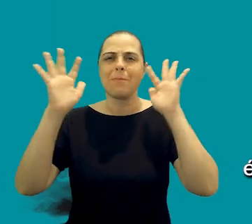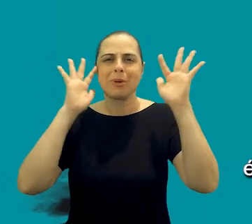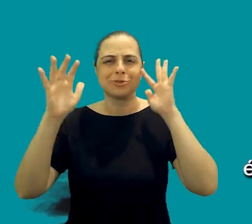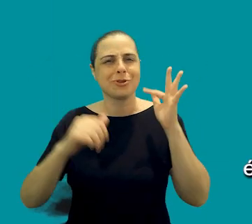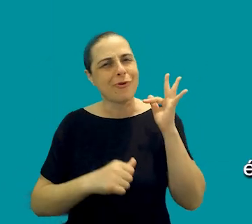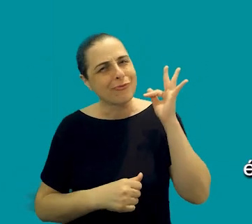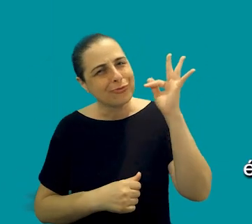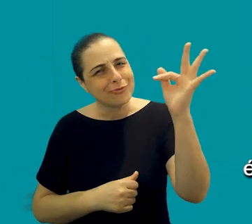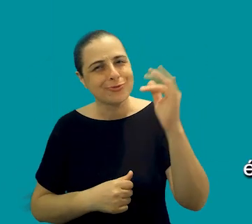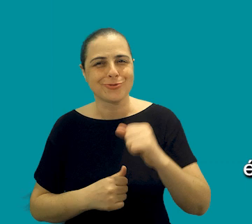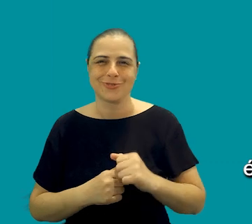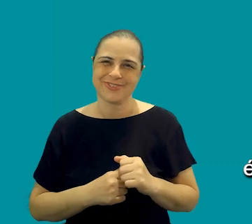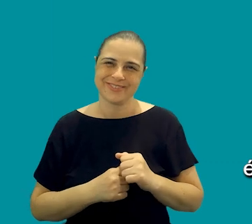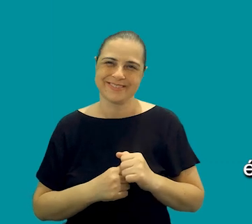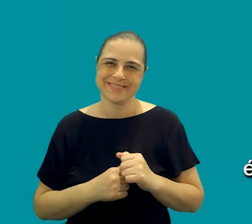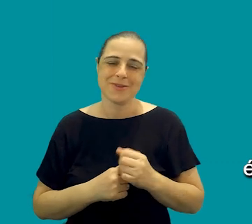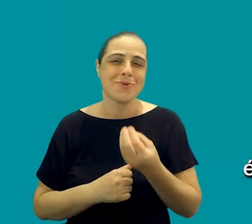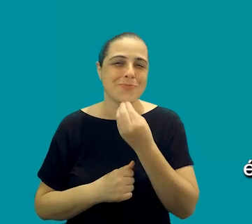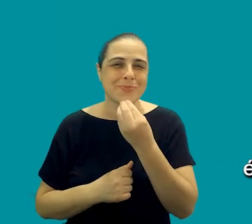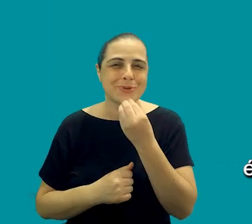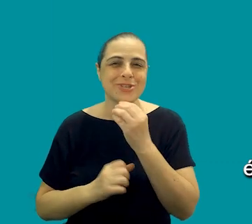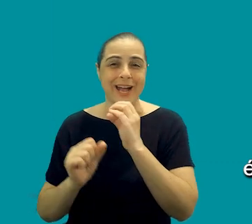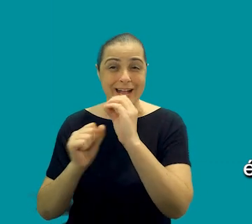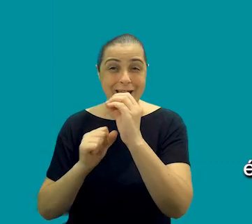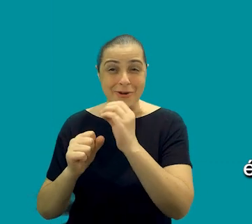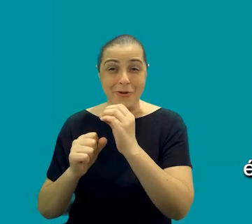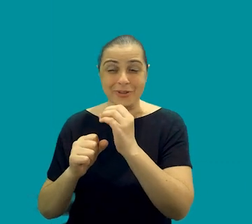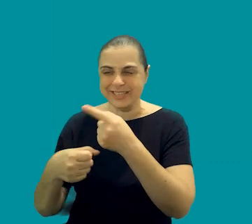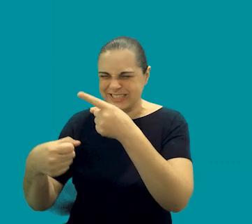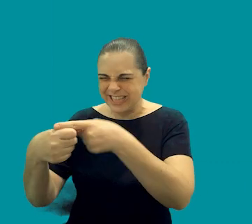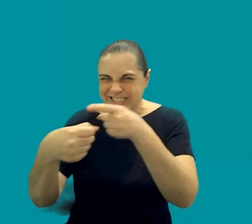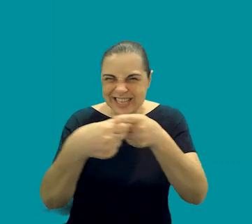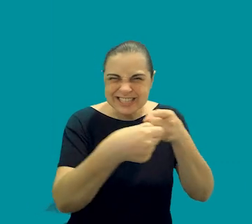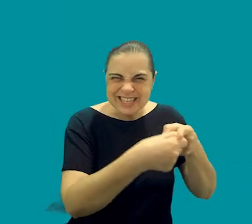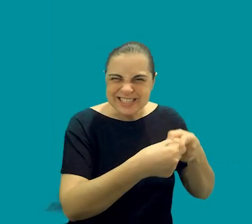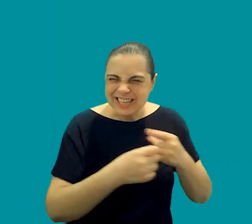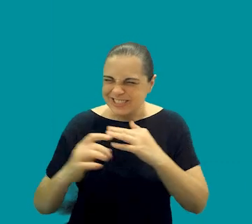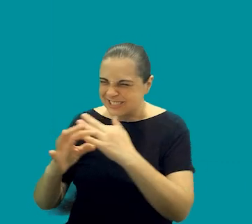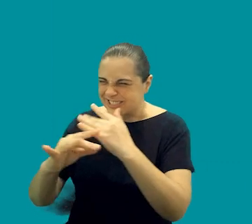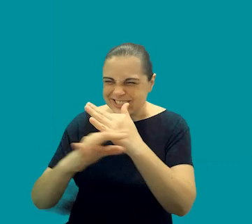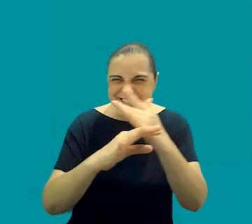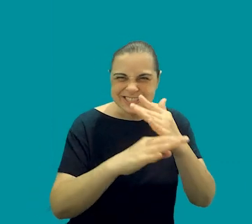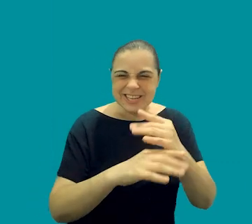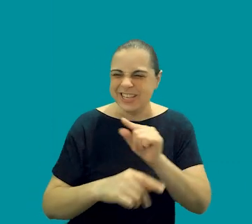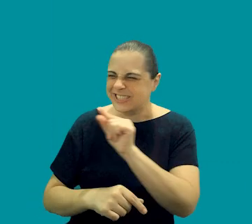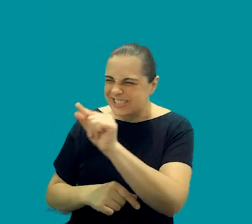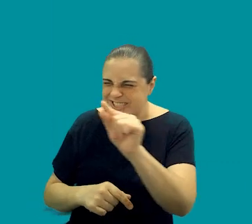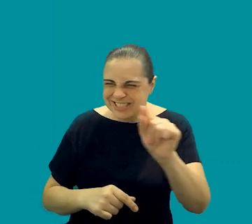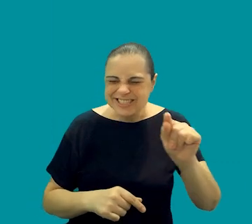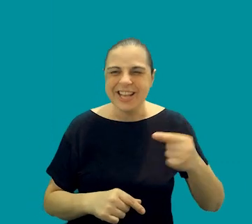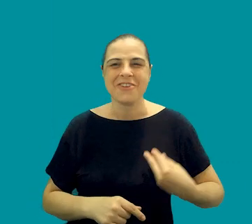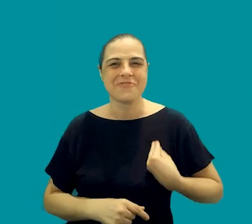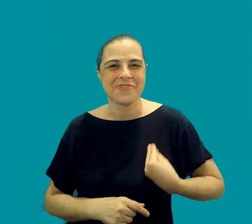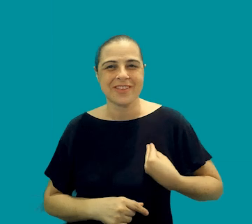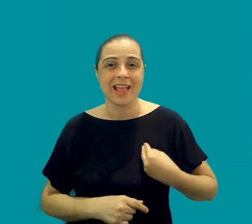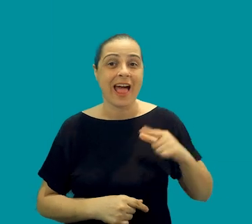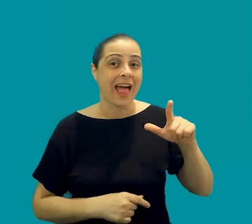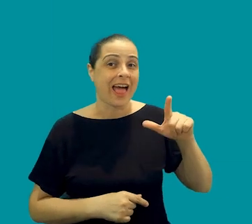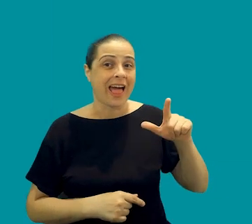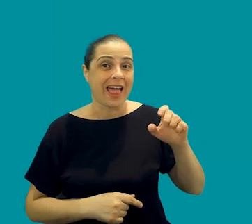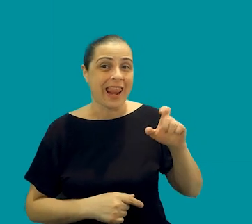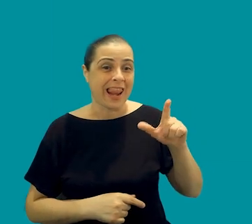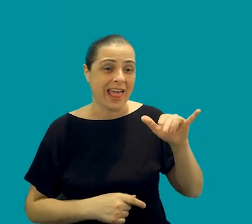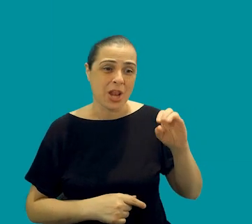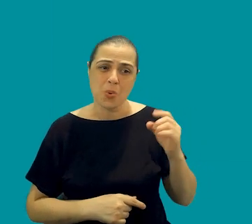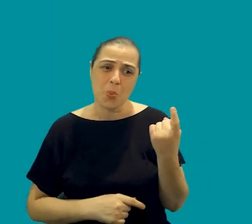nosso sonho que a gente tenha, sei lá, um Carlotas por cidade, ou por região, ou por outras cidades. Né? Lely tem um sonho, então ele é